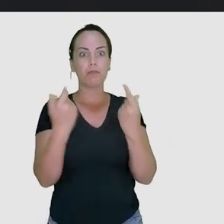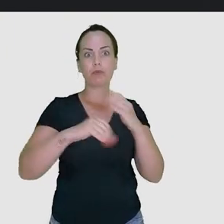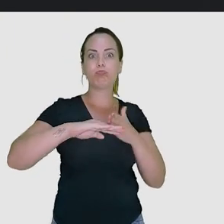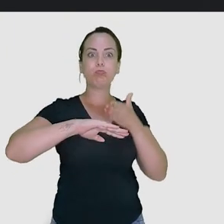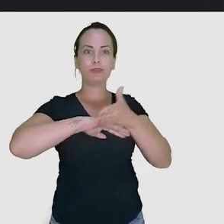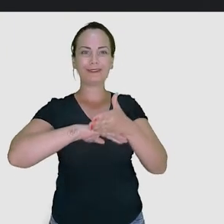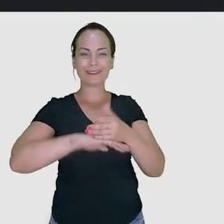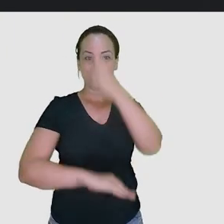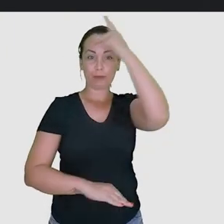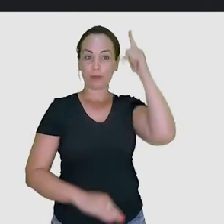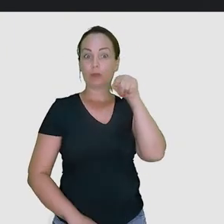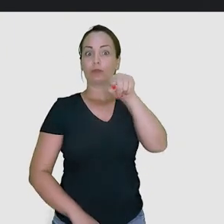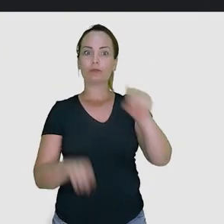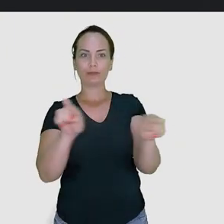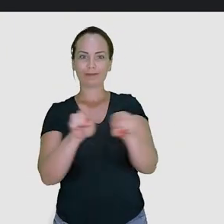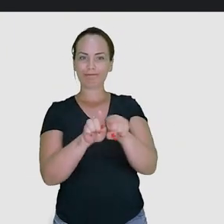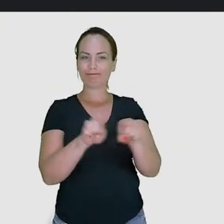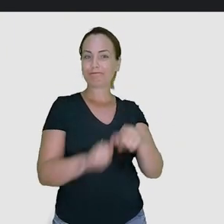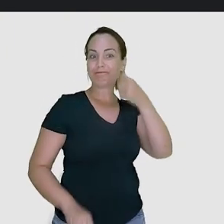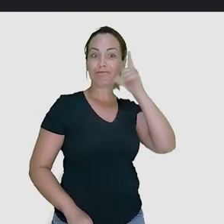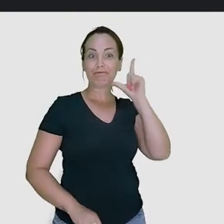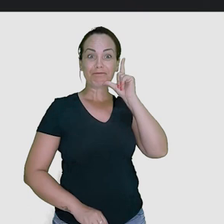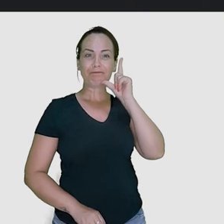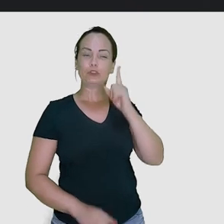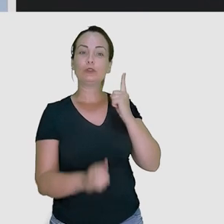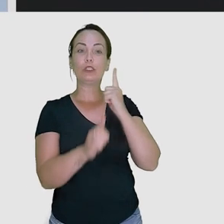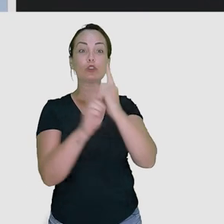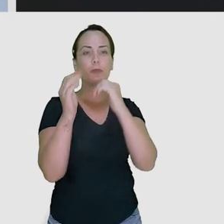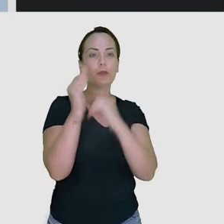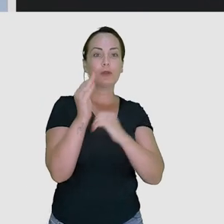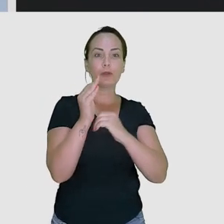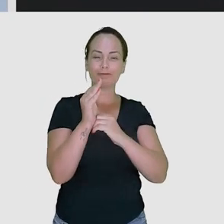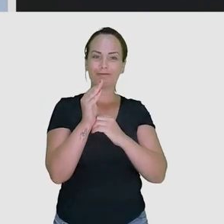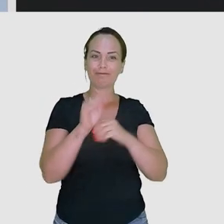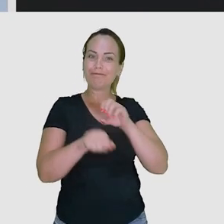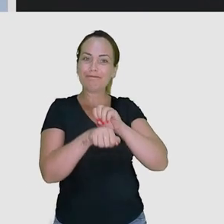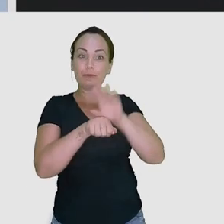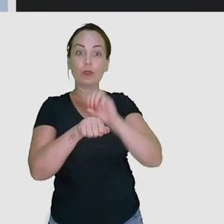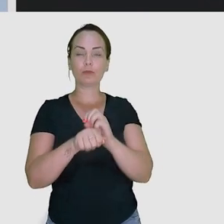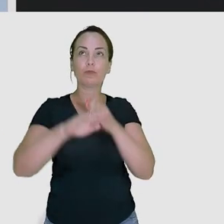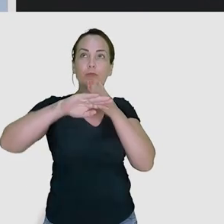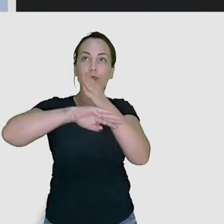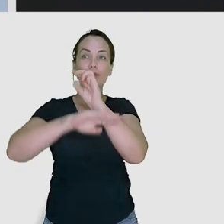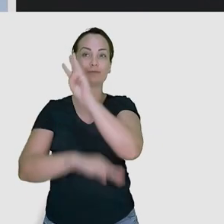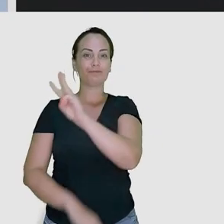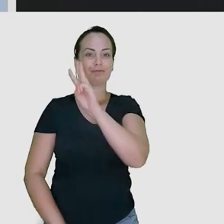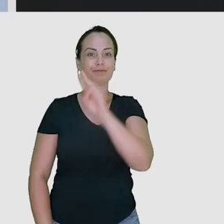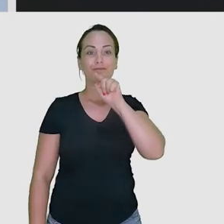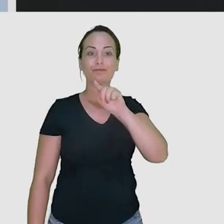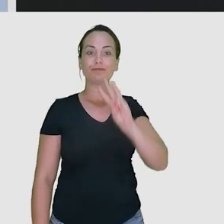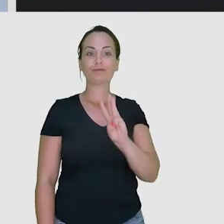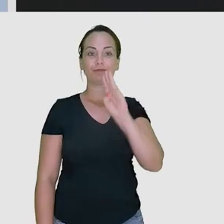irá descobrir? Quais obstáculos terá que enfrentar? Pessoal, para vocês também poderem desvendar o mistério, eu tenho uma